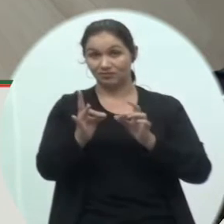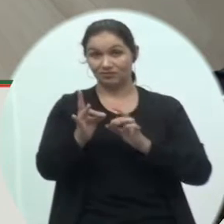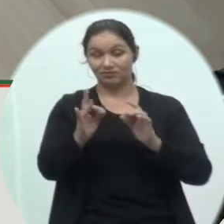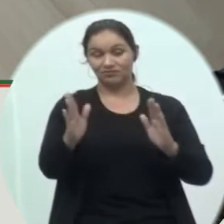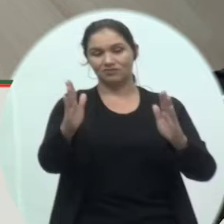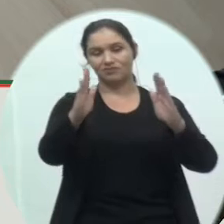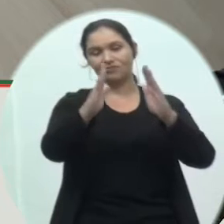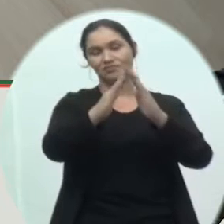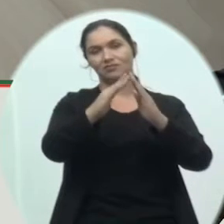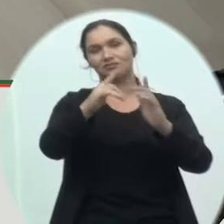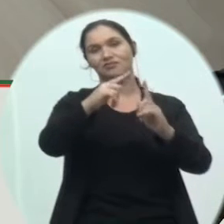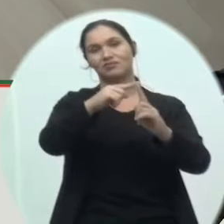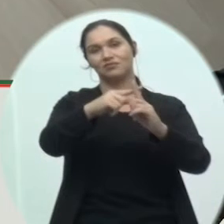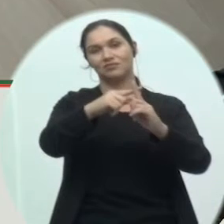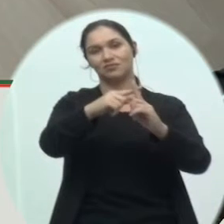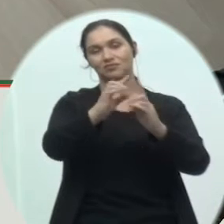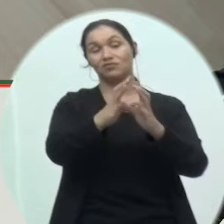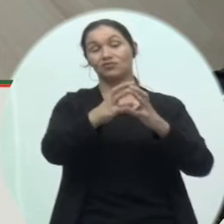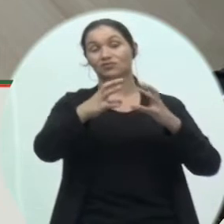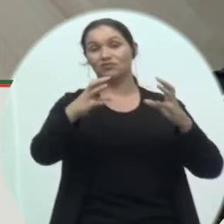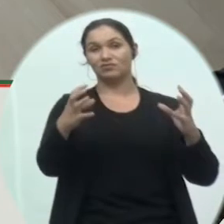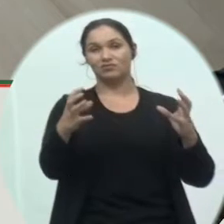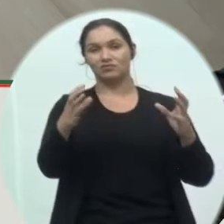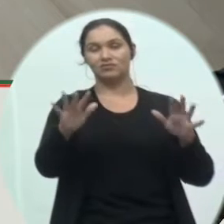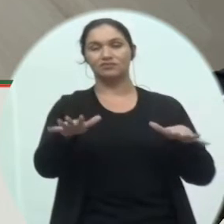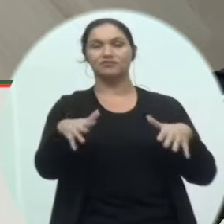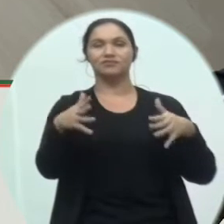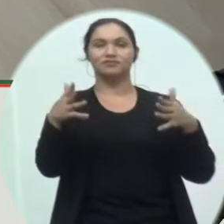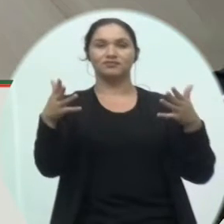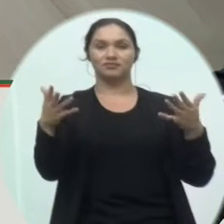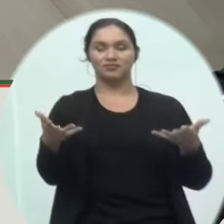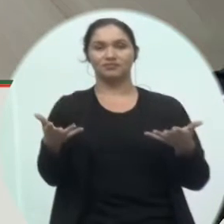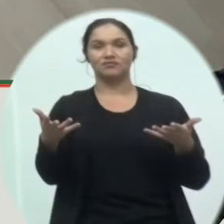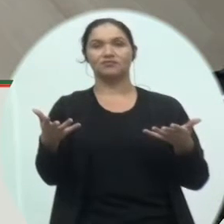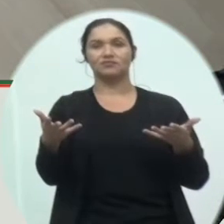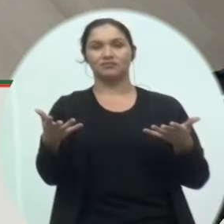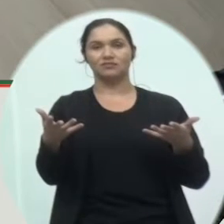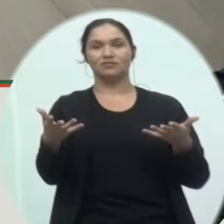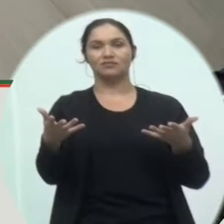outorgou poderes ao reverendo Ingo dos Santos,